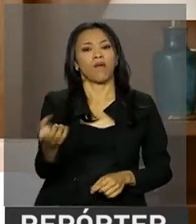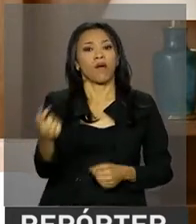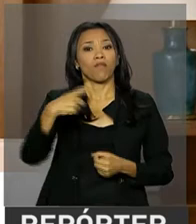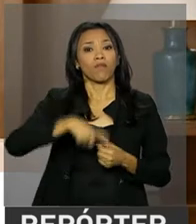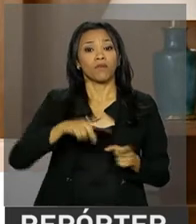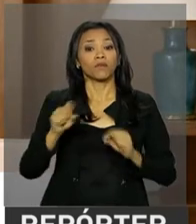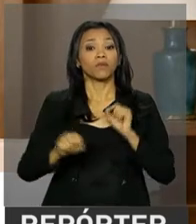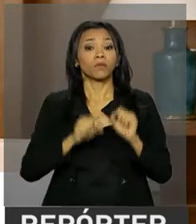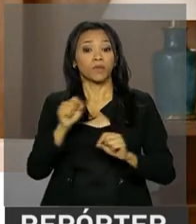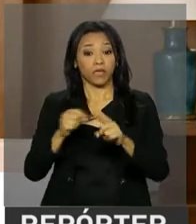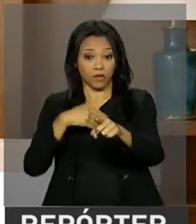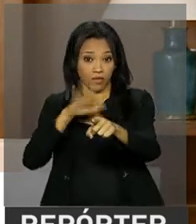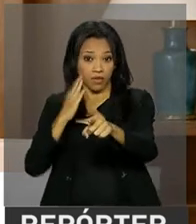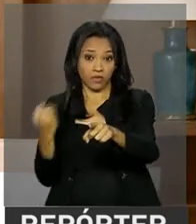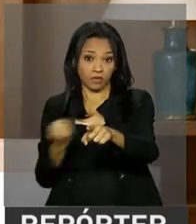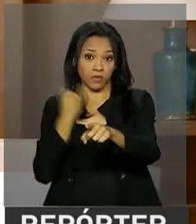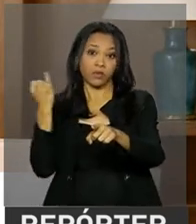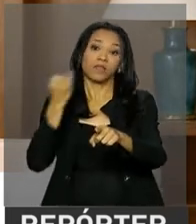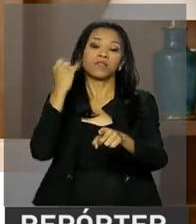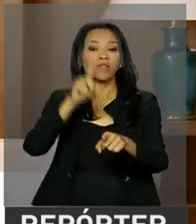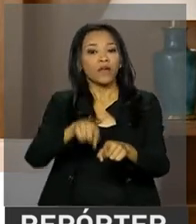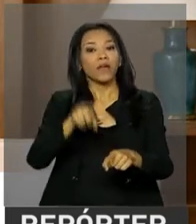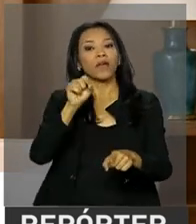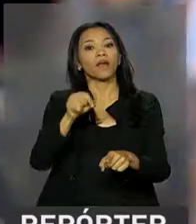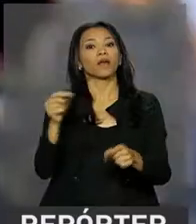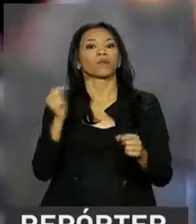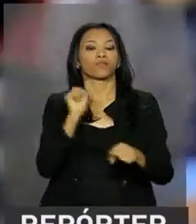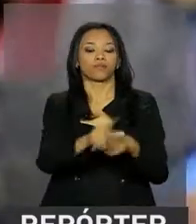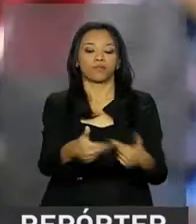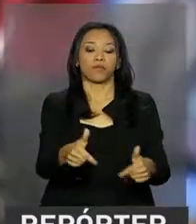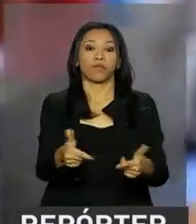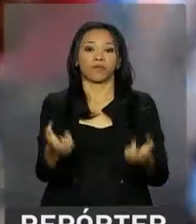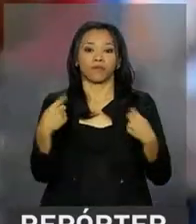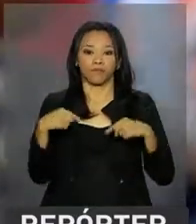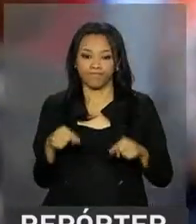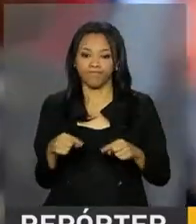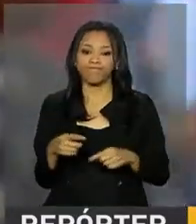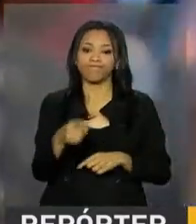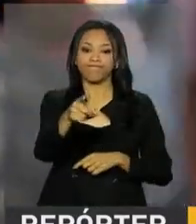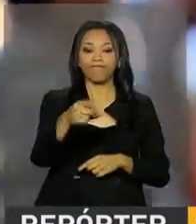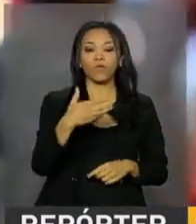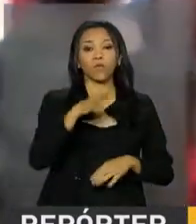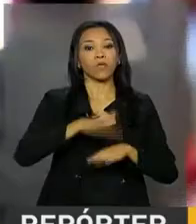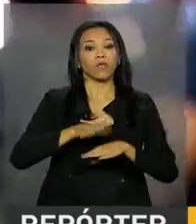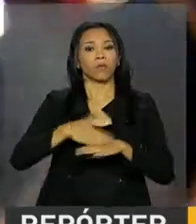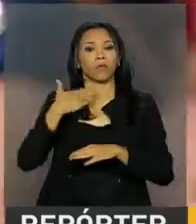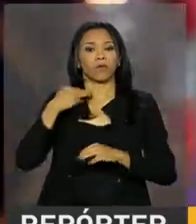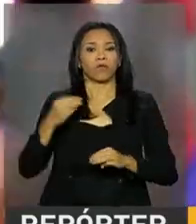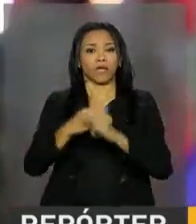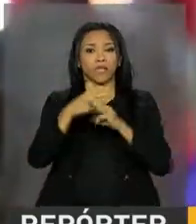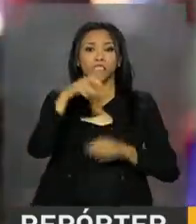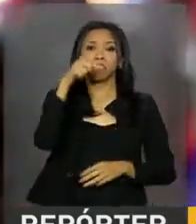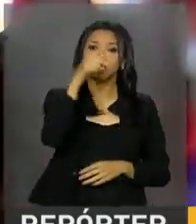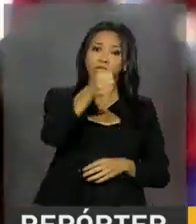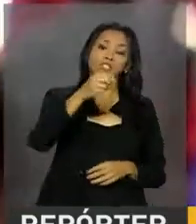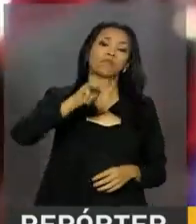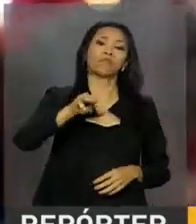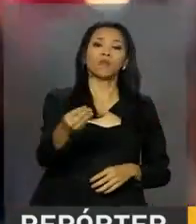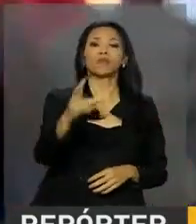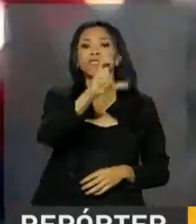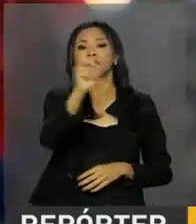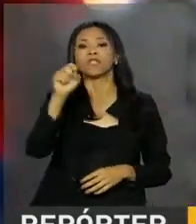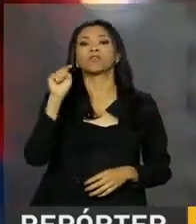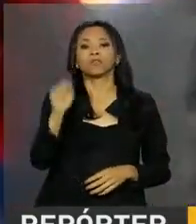faltou mais importantes documentos é a volta do emprego segundo a caixa econômica federal 7 milhões e meio de trabalhadores têm direito